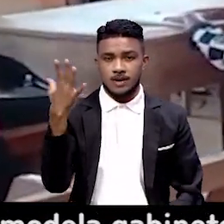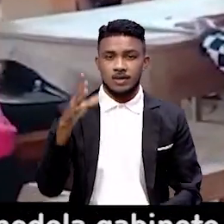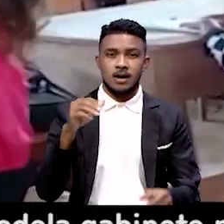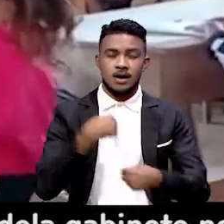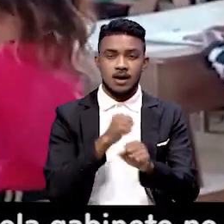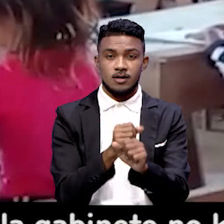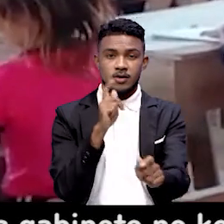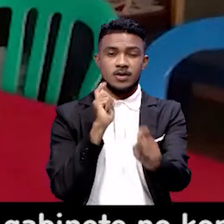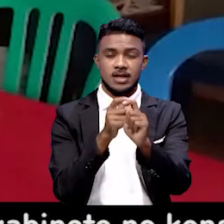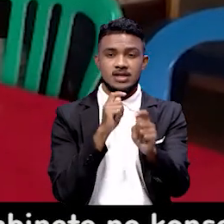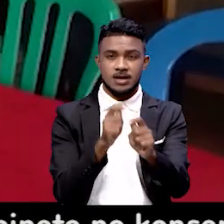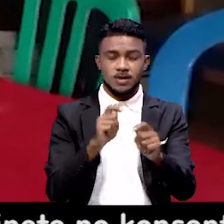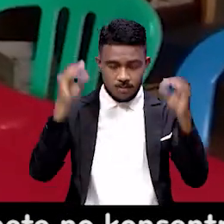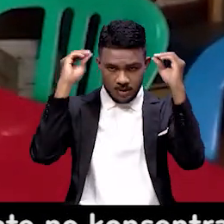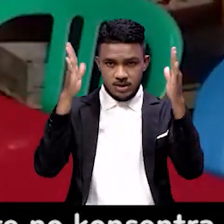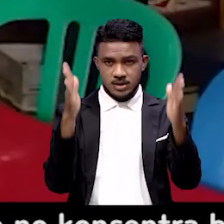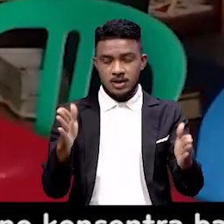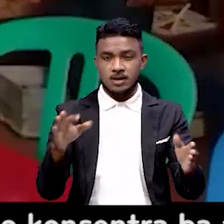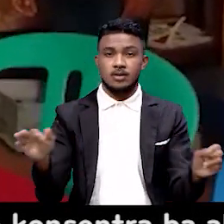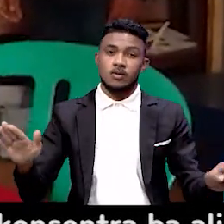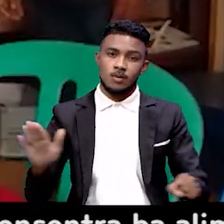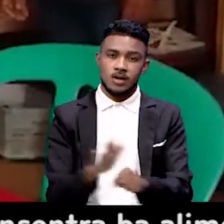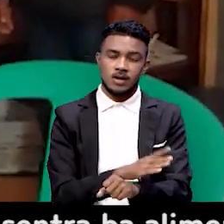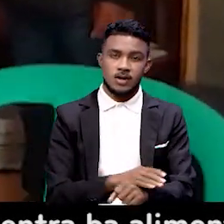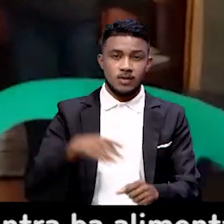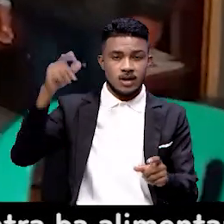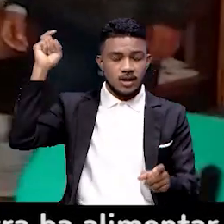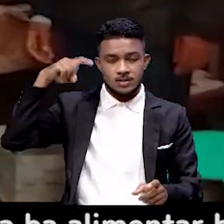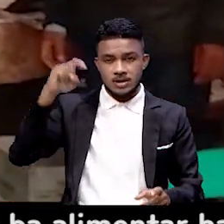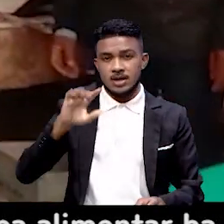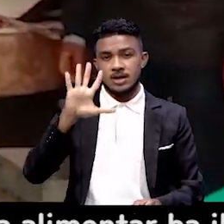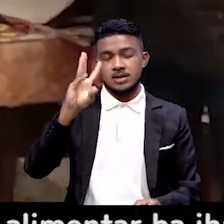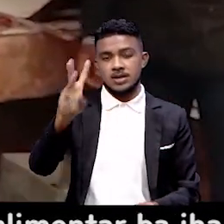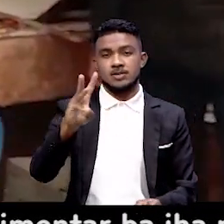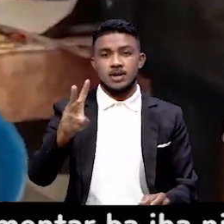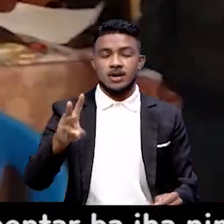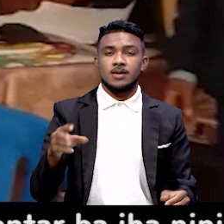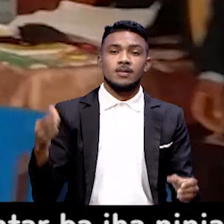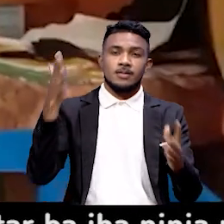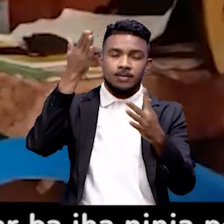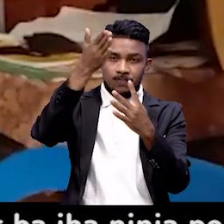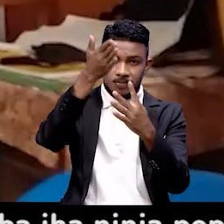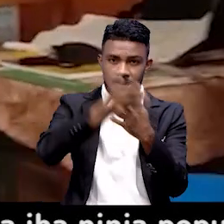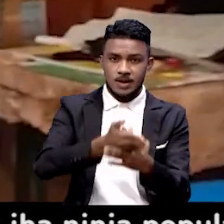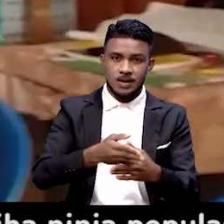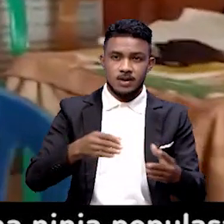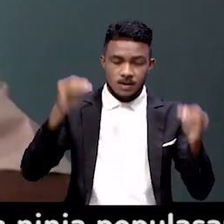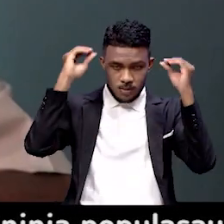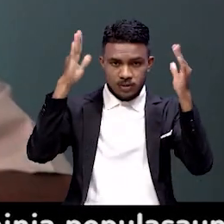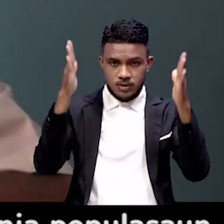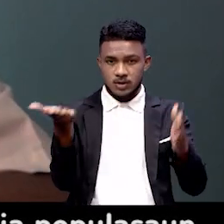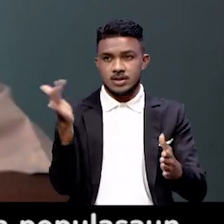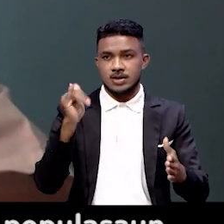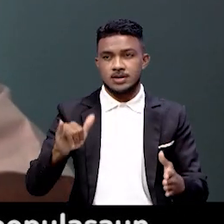Sirene Bema completa ona escalão 6, atu bele acessa ba categoria professor senior. itahare katak profesor